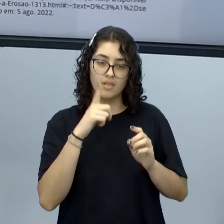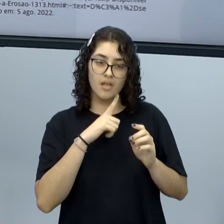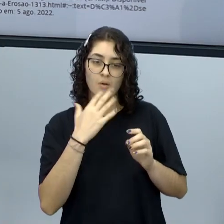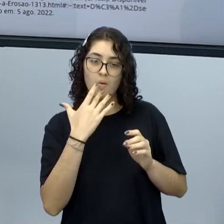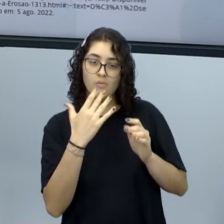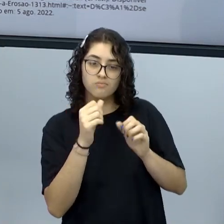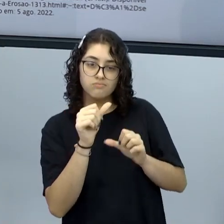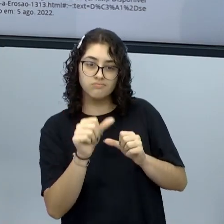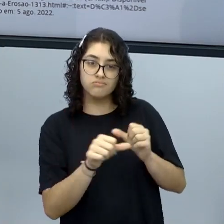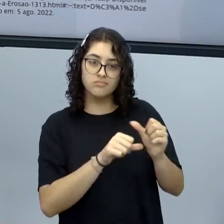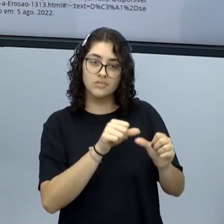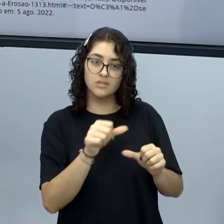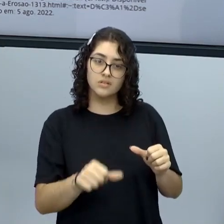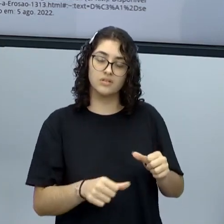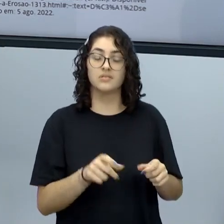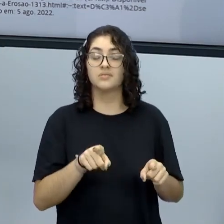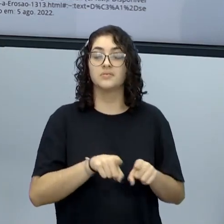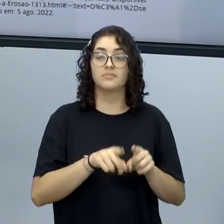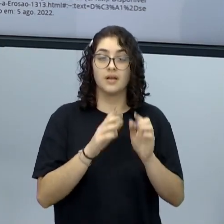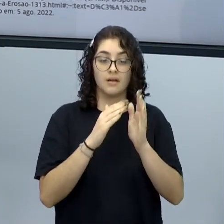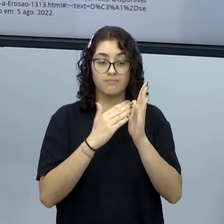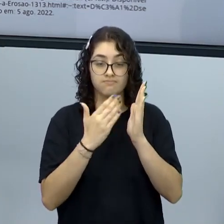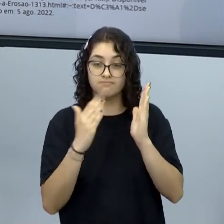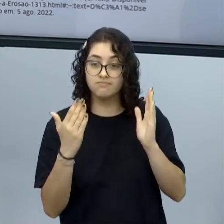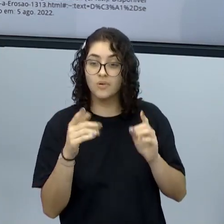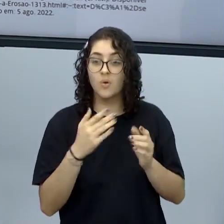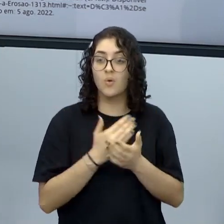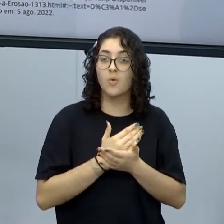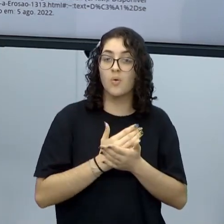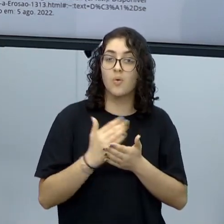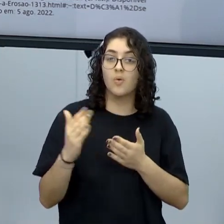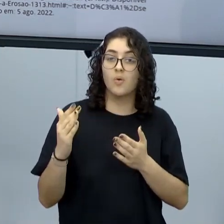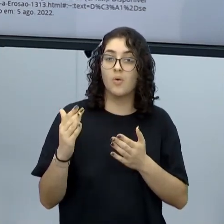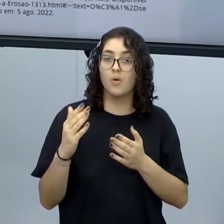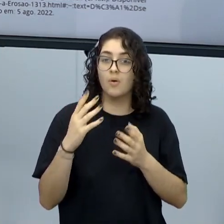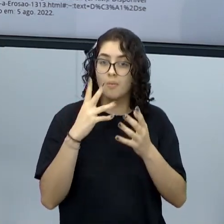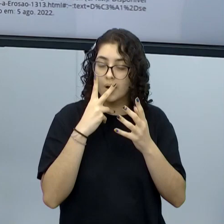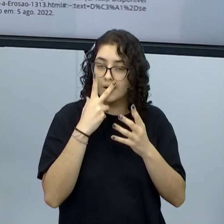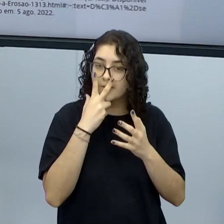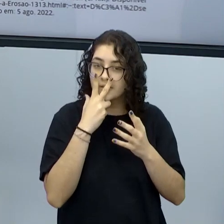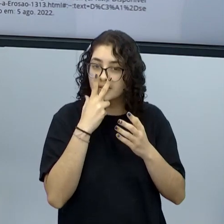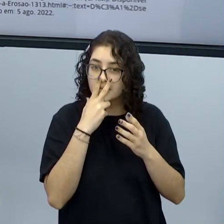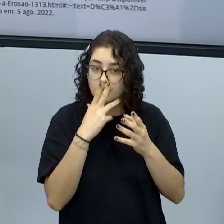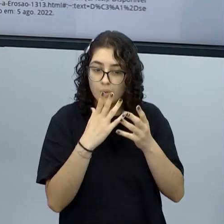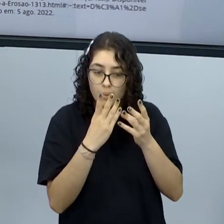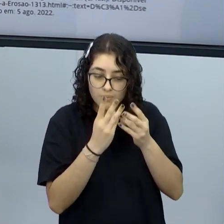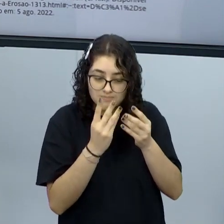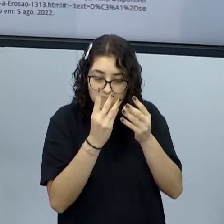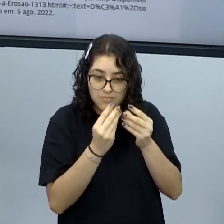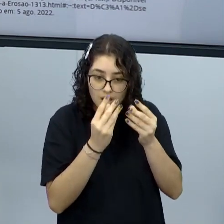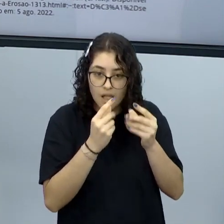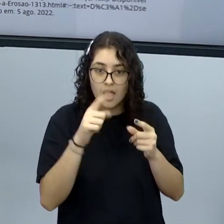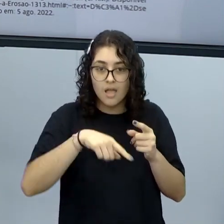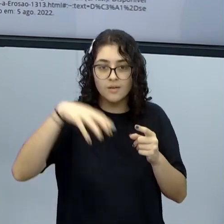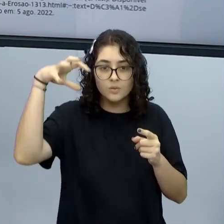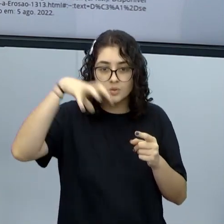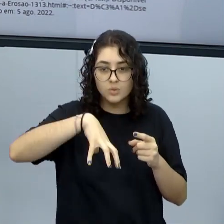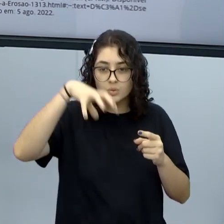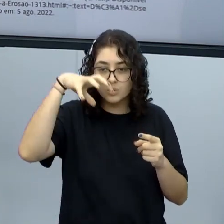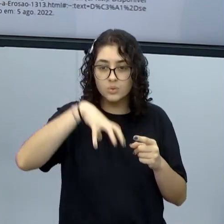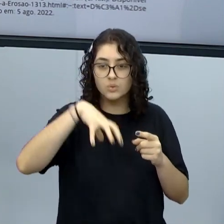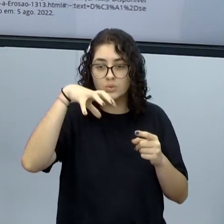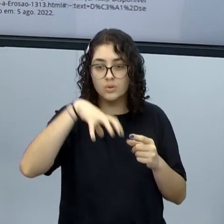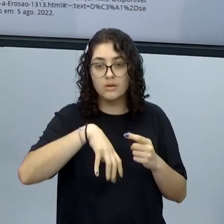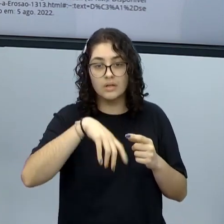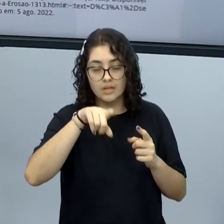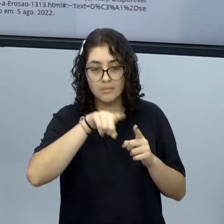descoloração nas estátuas, quando você vê que ela está começando a ficar bem porosa em cima, é o efeito da chuva. E se ela é ácida,